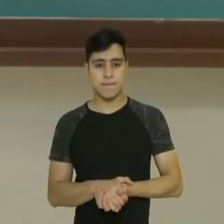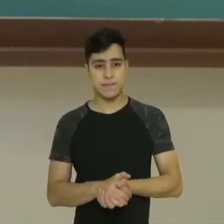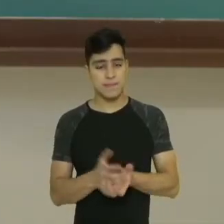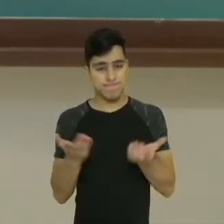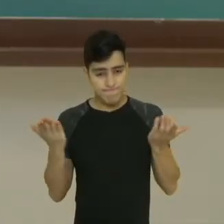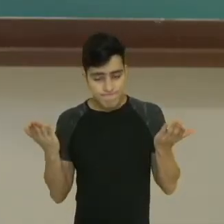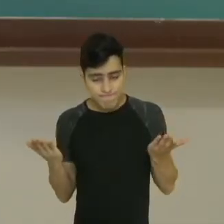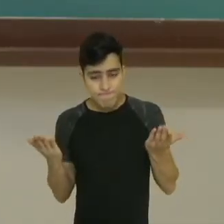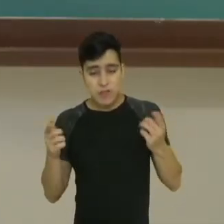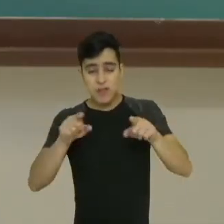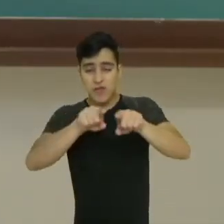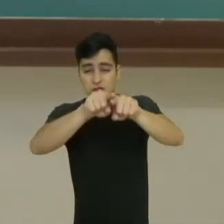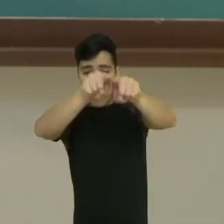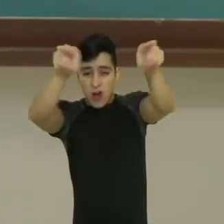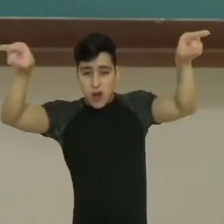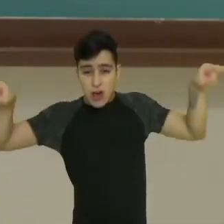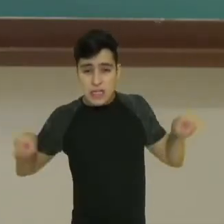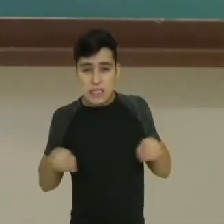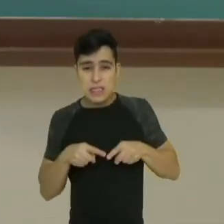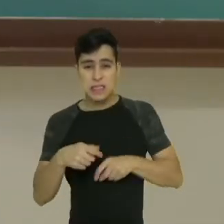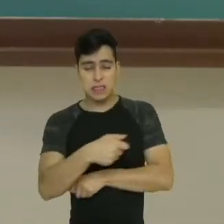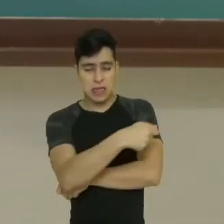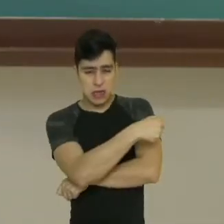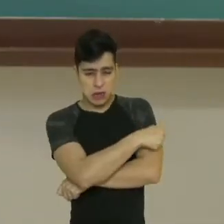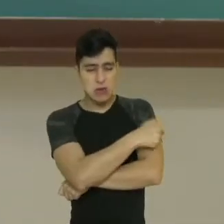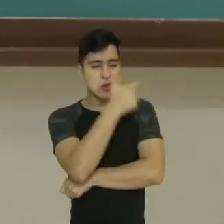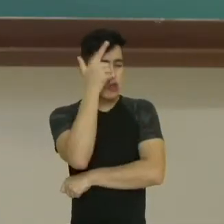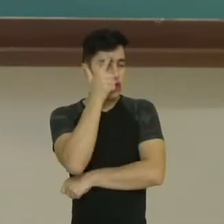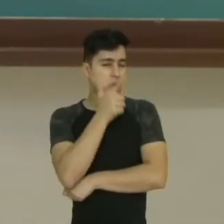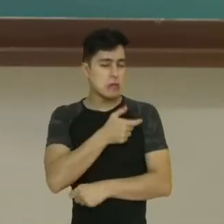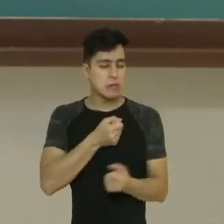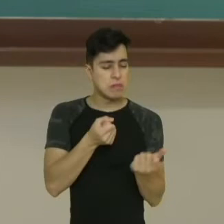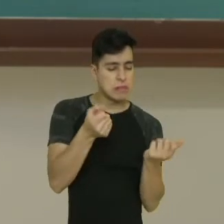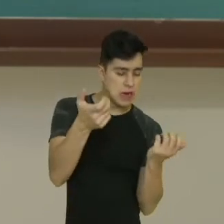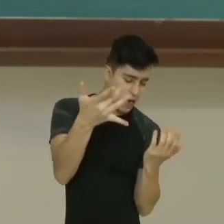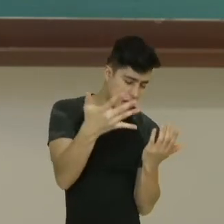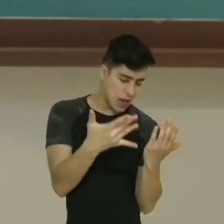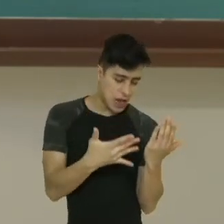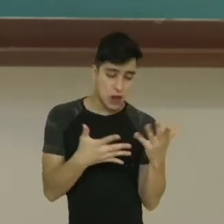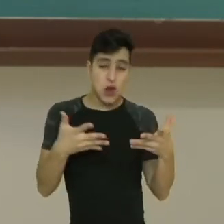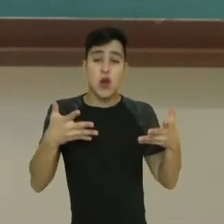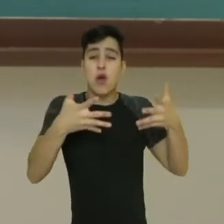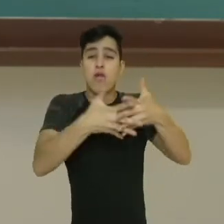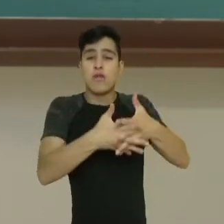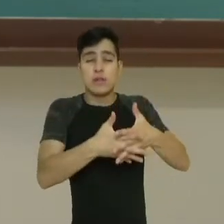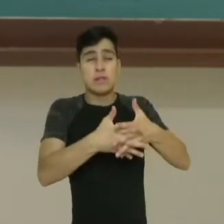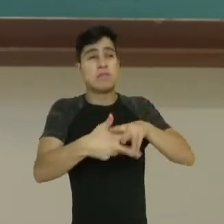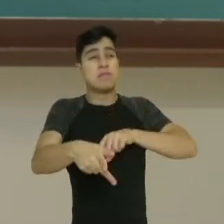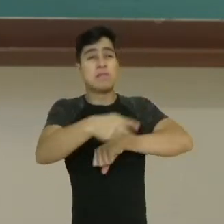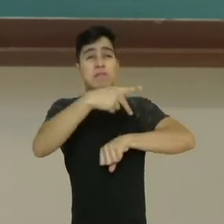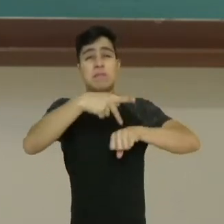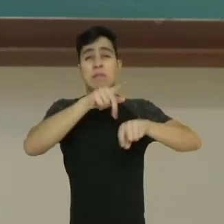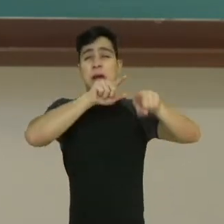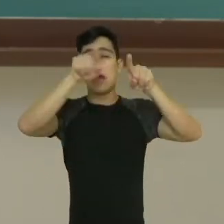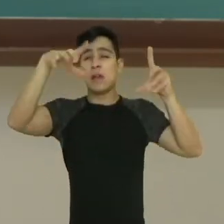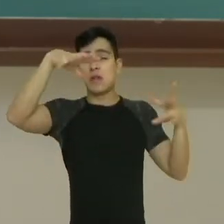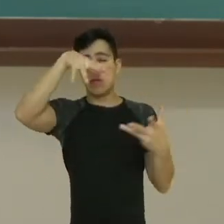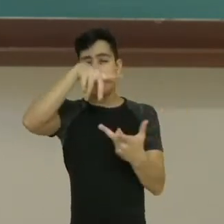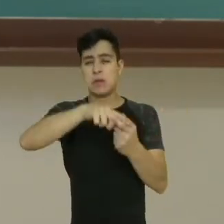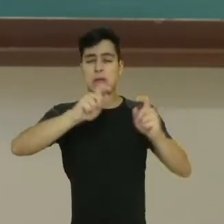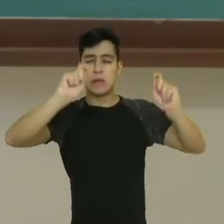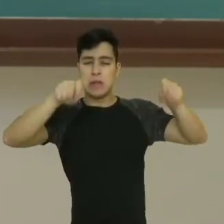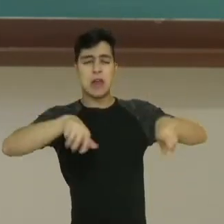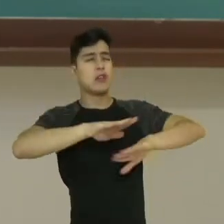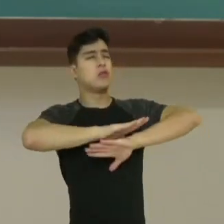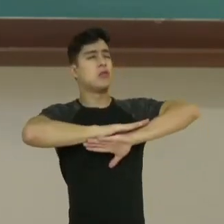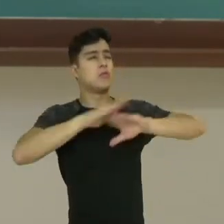E aí, alunos, conseguiram colocar aí a sua opinião sobre se os conflitos no mundo atualmente são resolvidos de forma pacífica, né? O início de